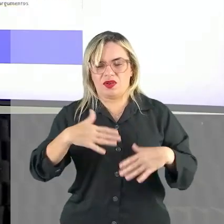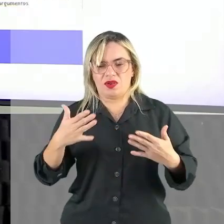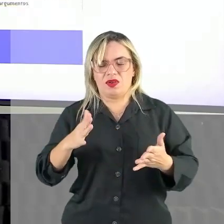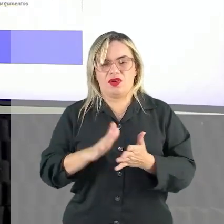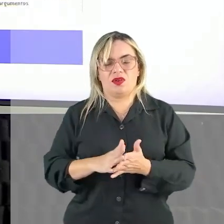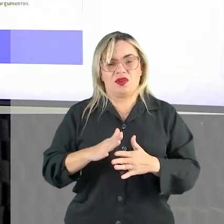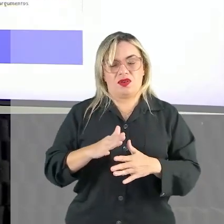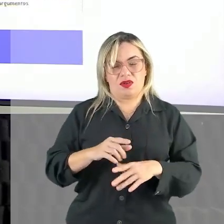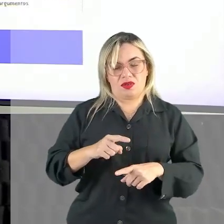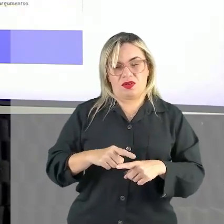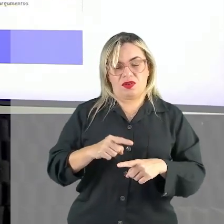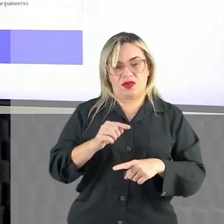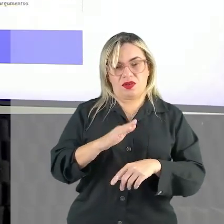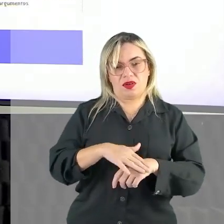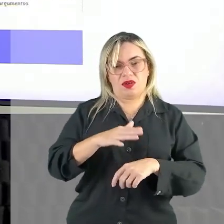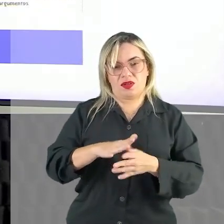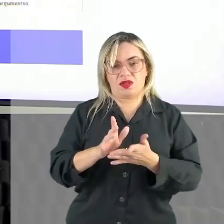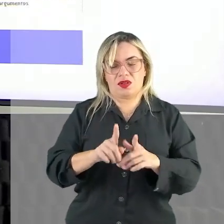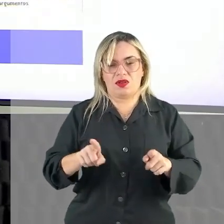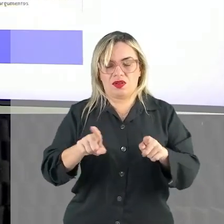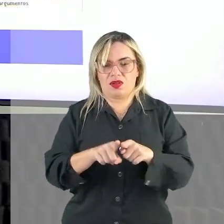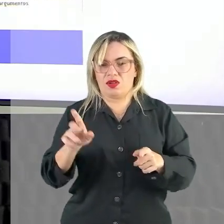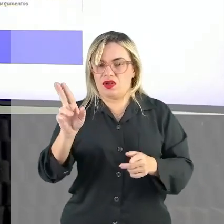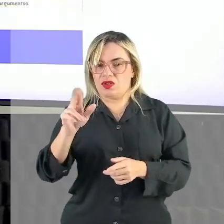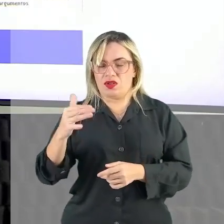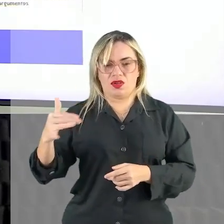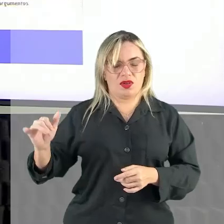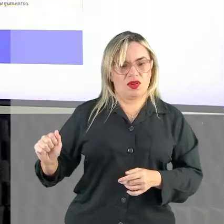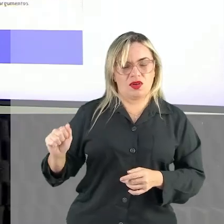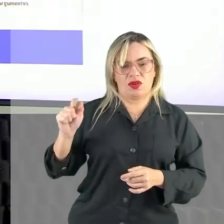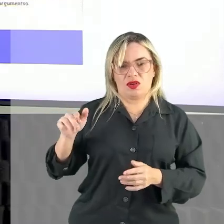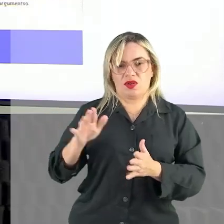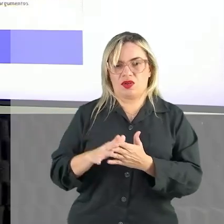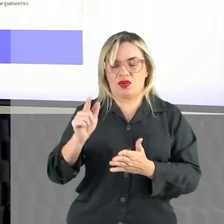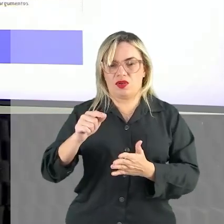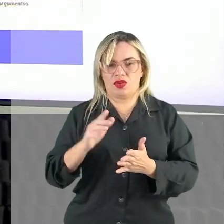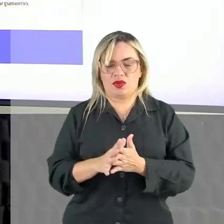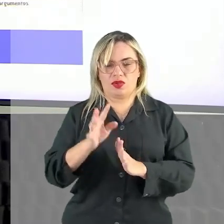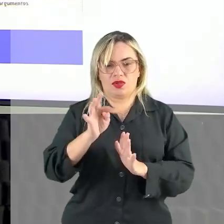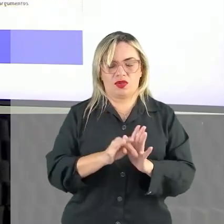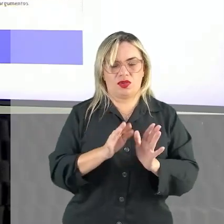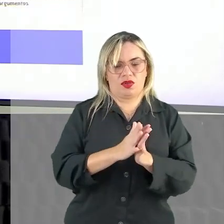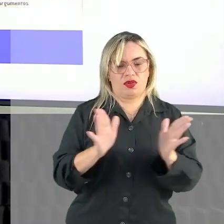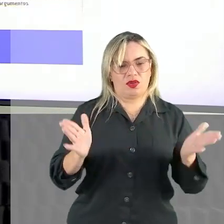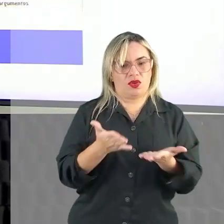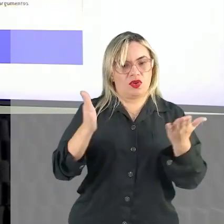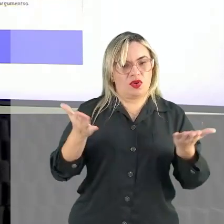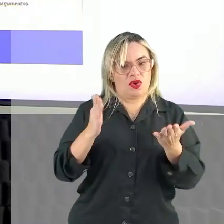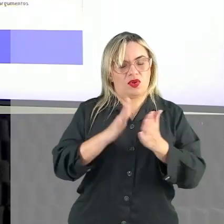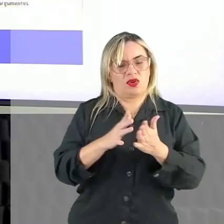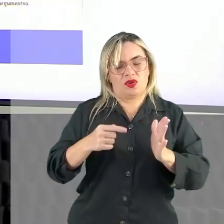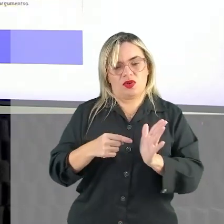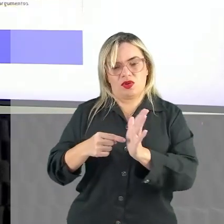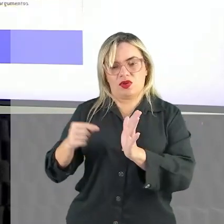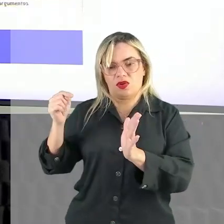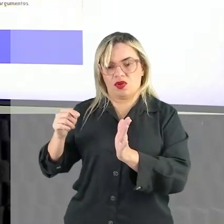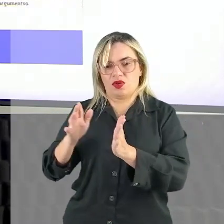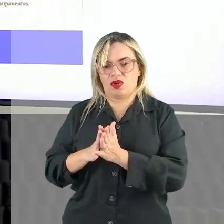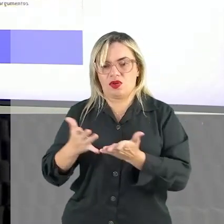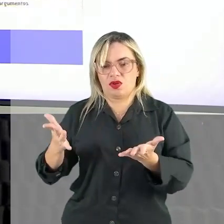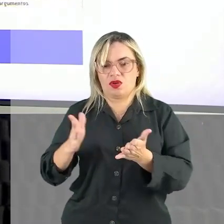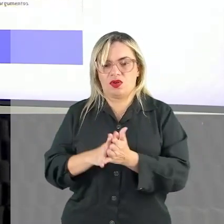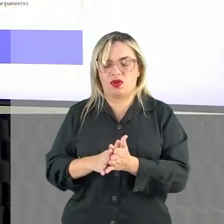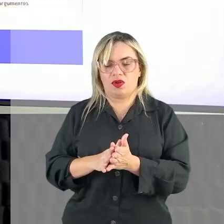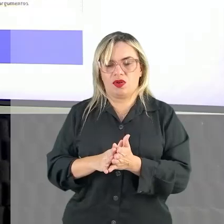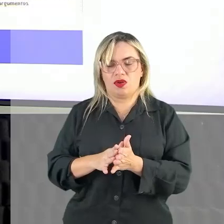uma coisa, você jamais poderá tirar dos textos motivadores, tá certo? Isso são pesquisas ou dados se você se